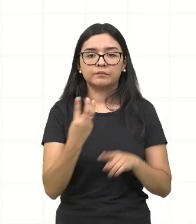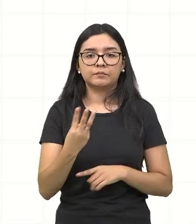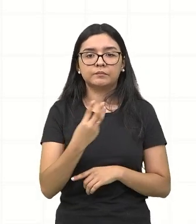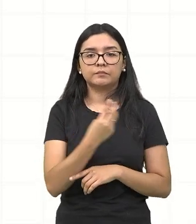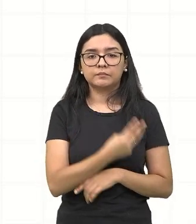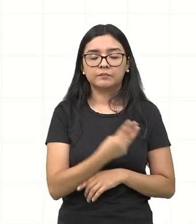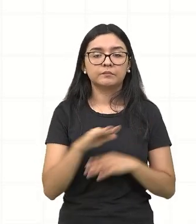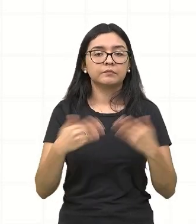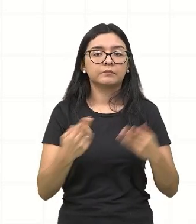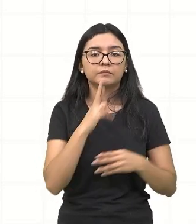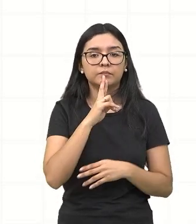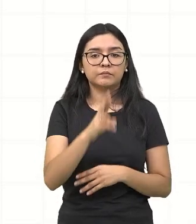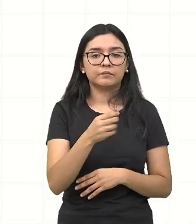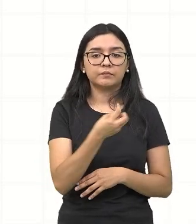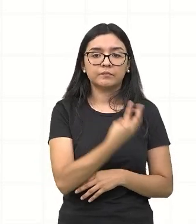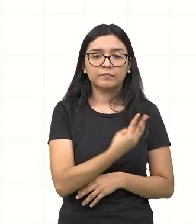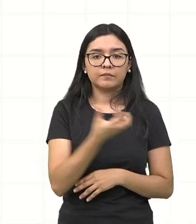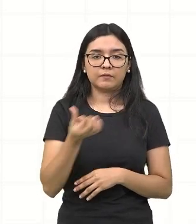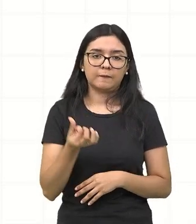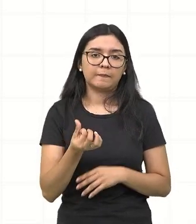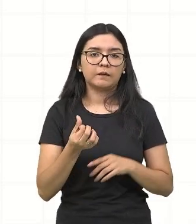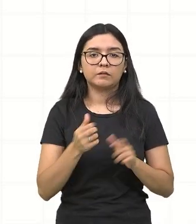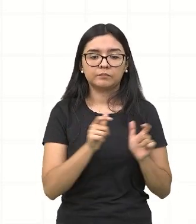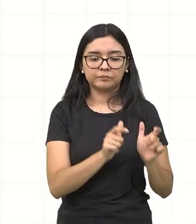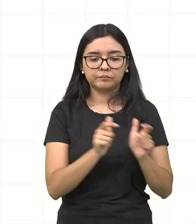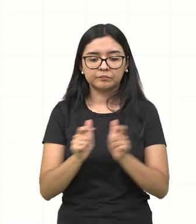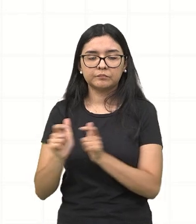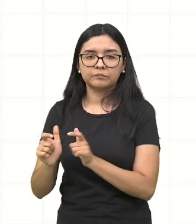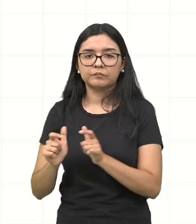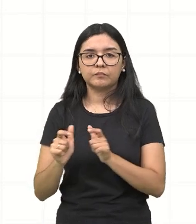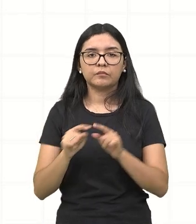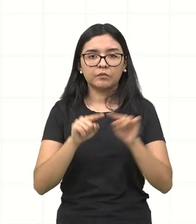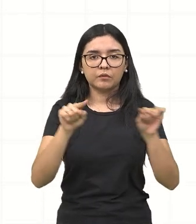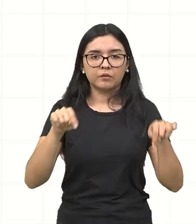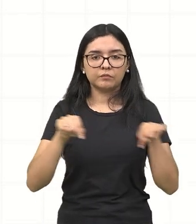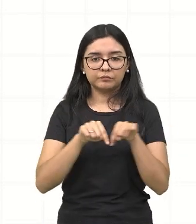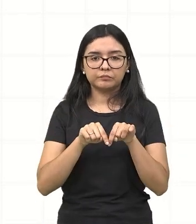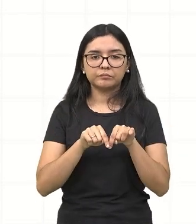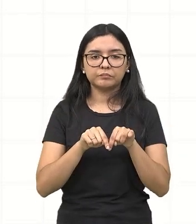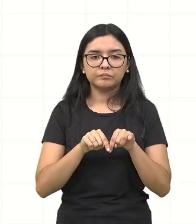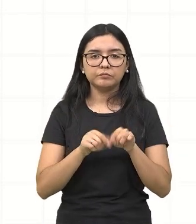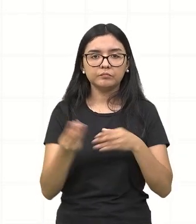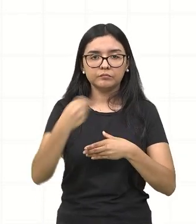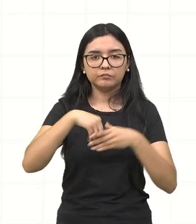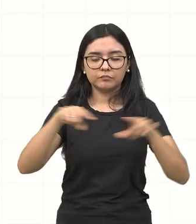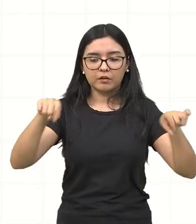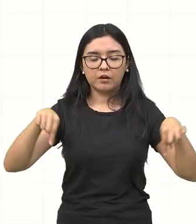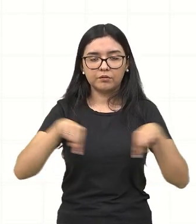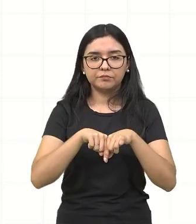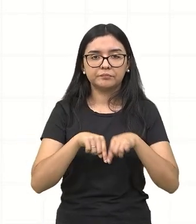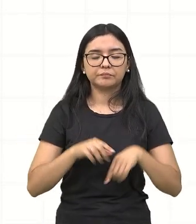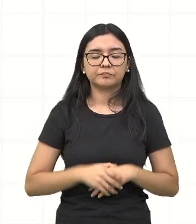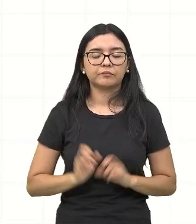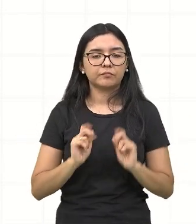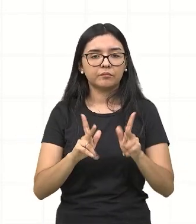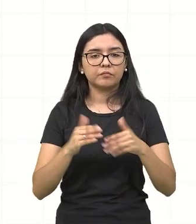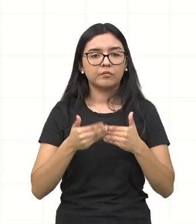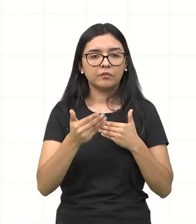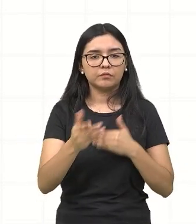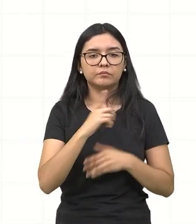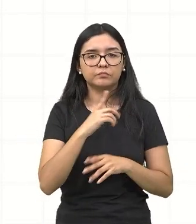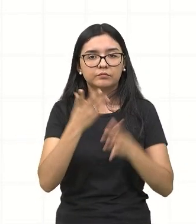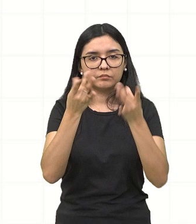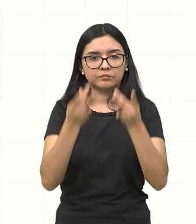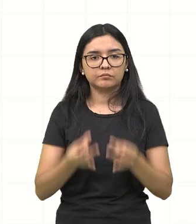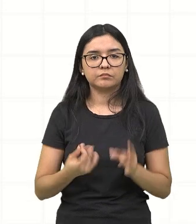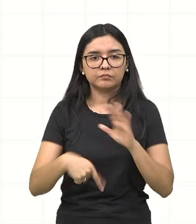teremos 36 cubos nesse sólido geométrico. Beleza? Vamos continuar porque tem um